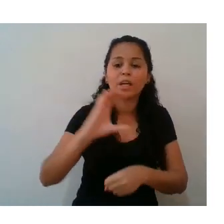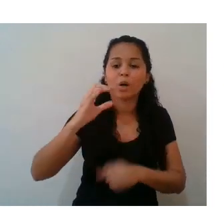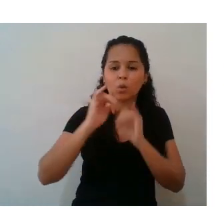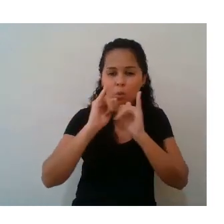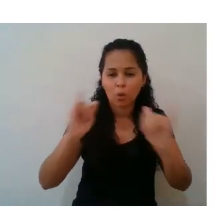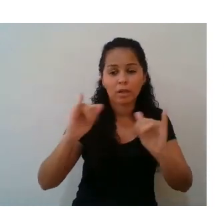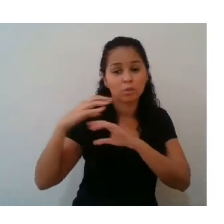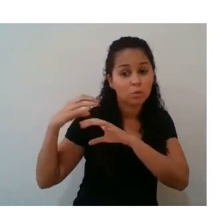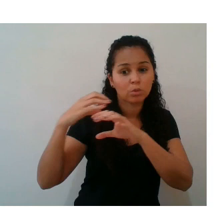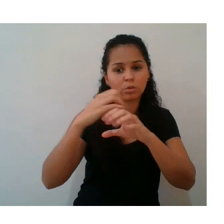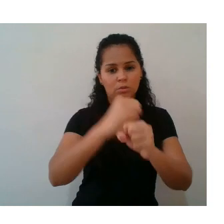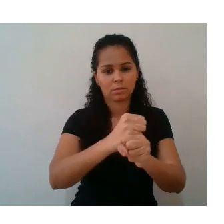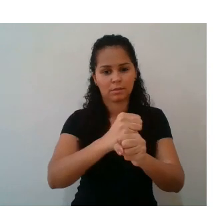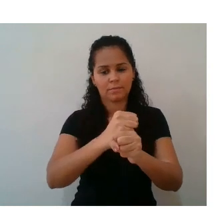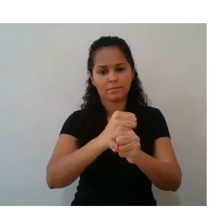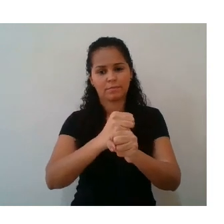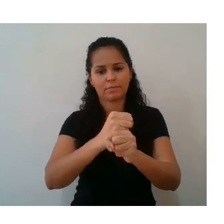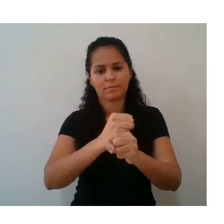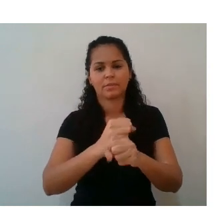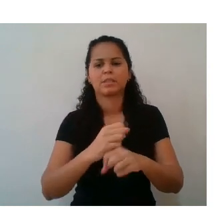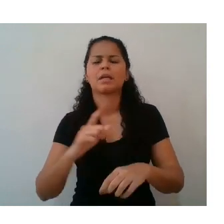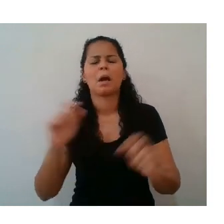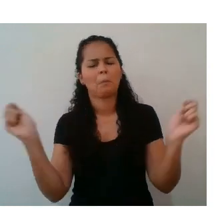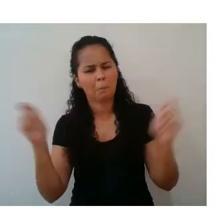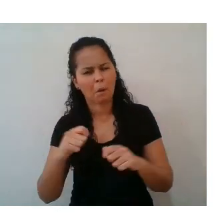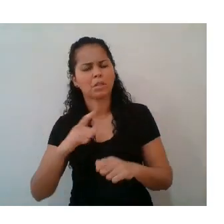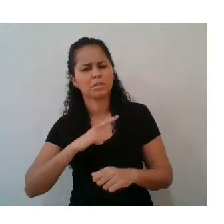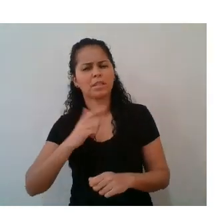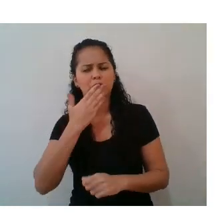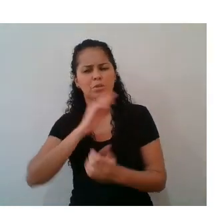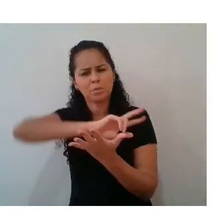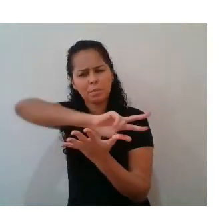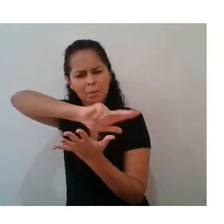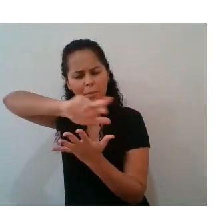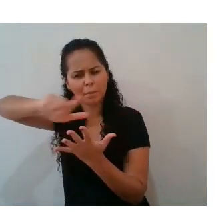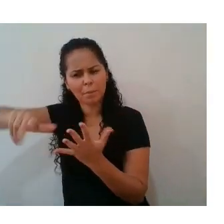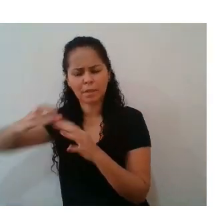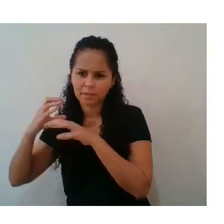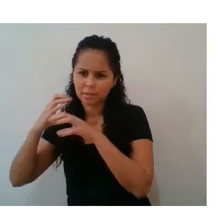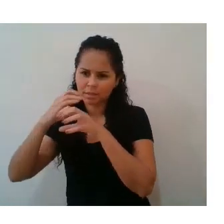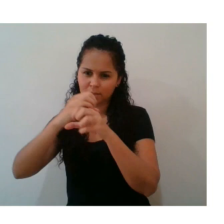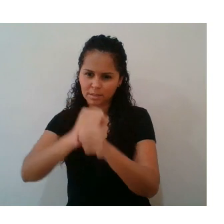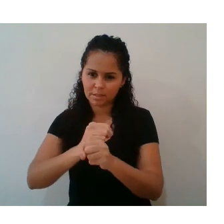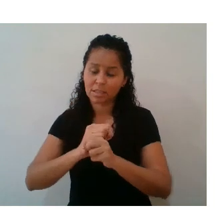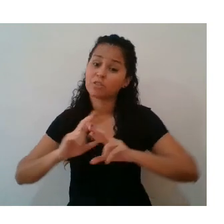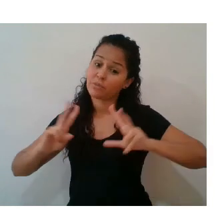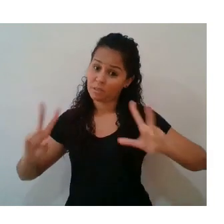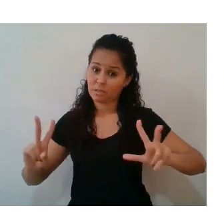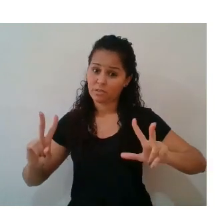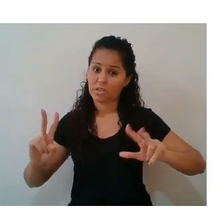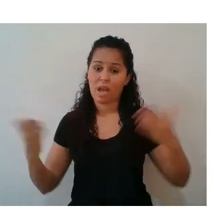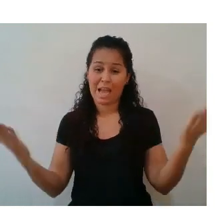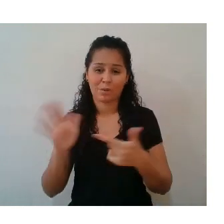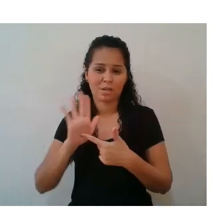total. E aí, aplicar somente a ele. Existem outras formas de calcular, claro, que são